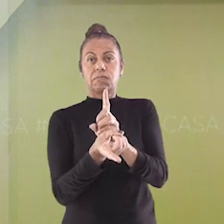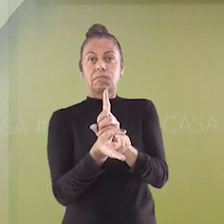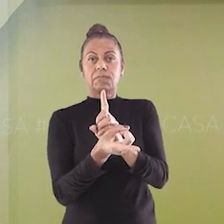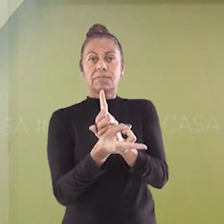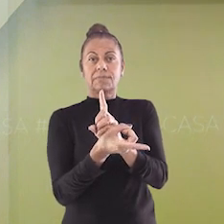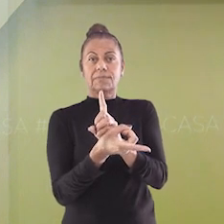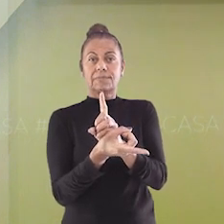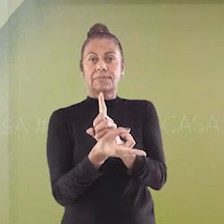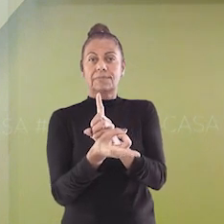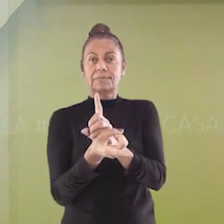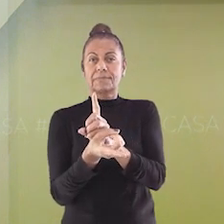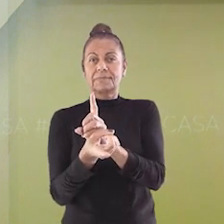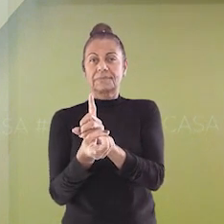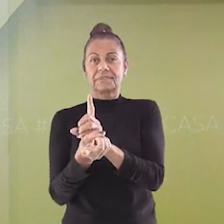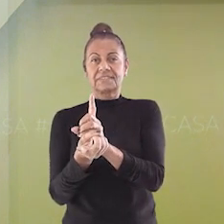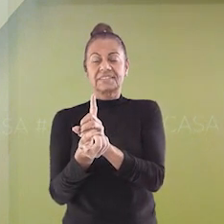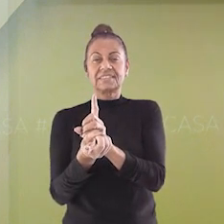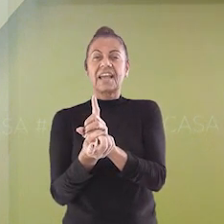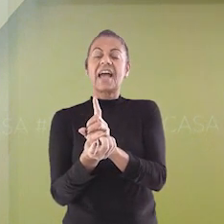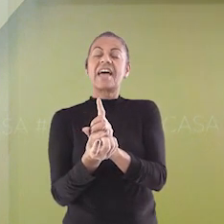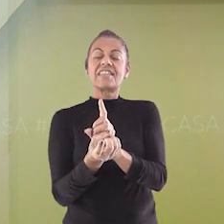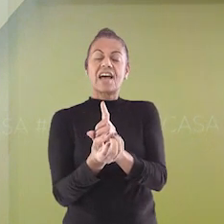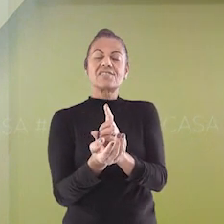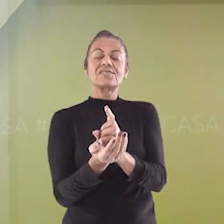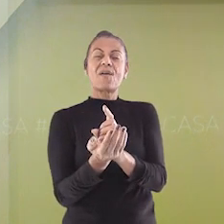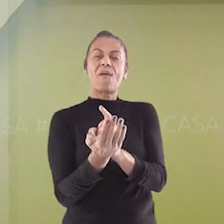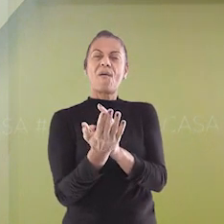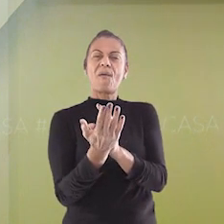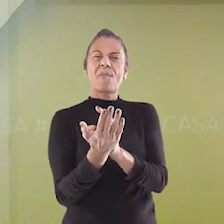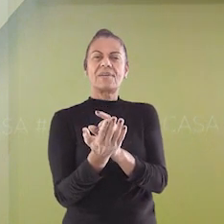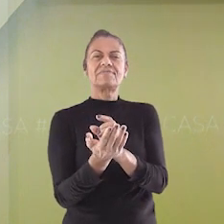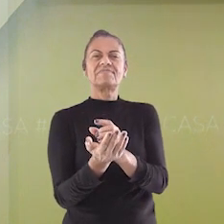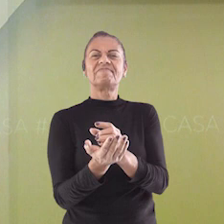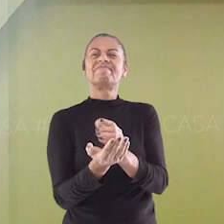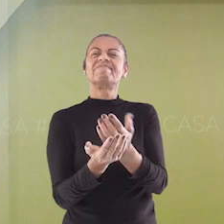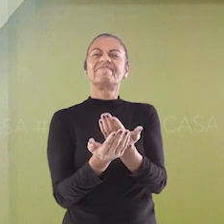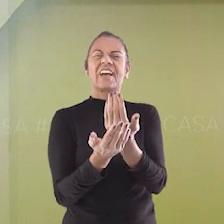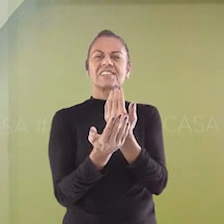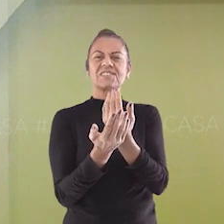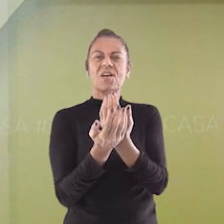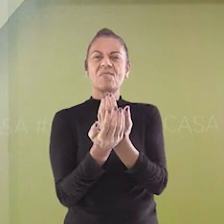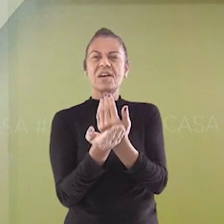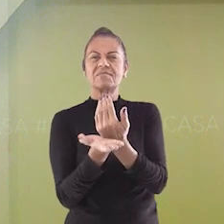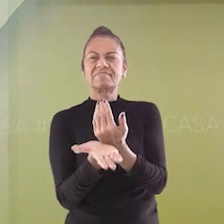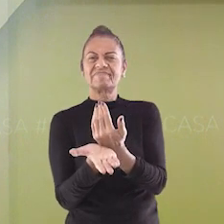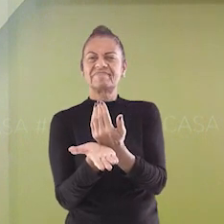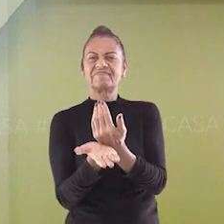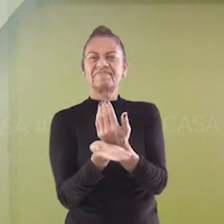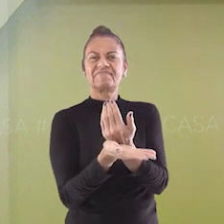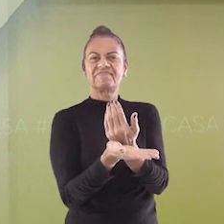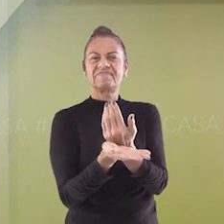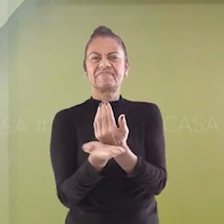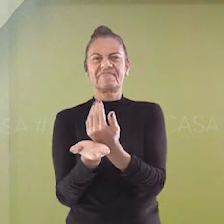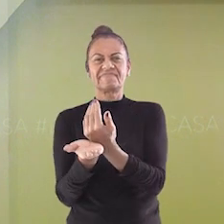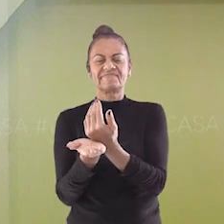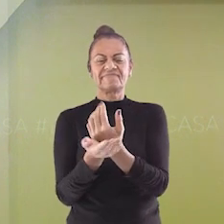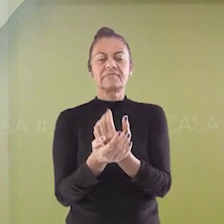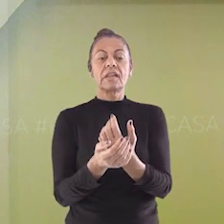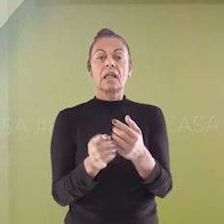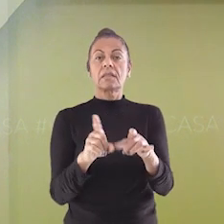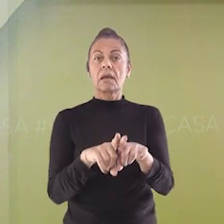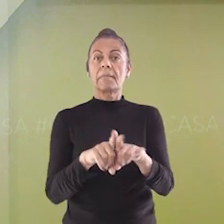já havia falado antes para vocês. Tem um relógio de pêndulo, criado há muito tempo também.